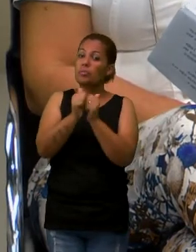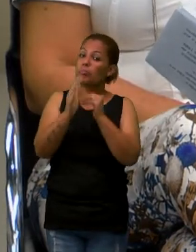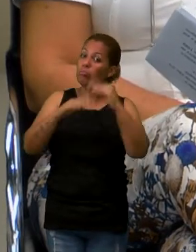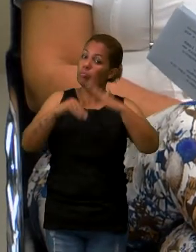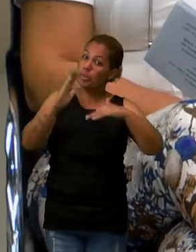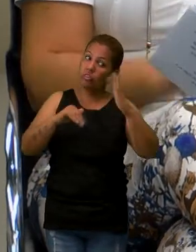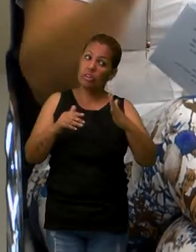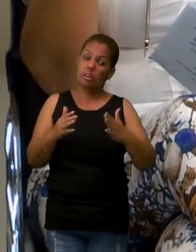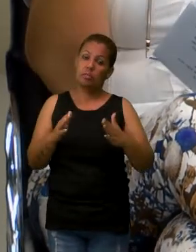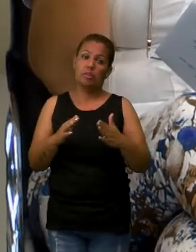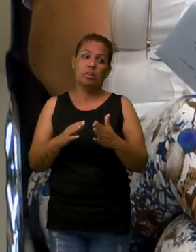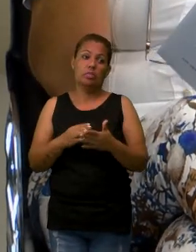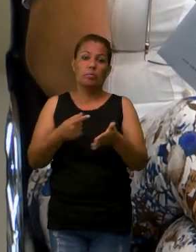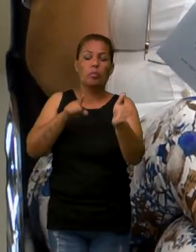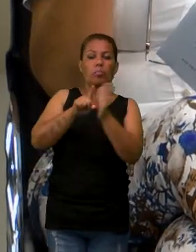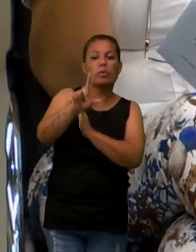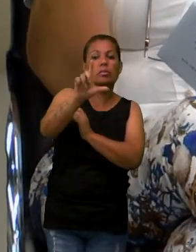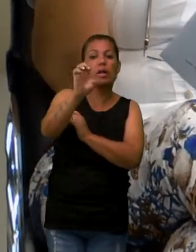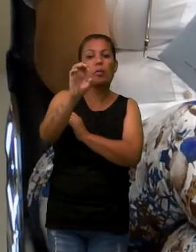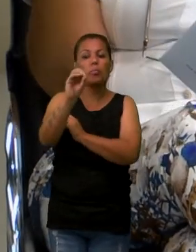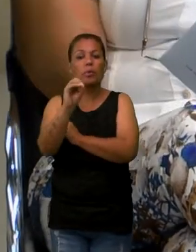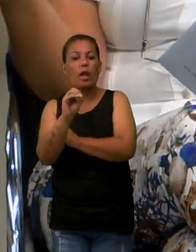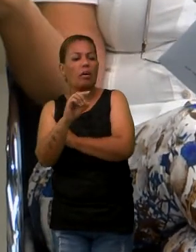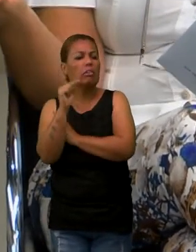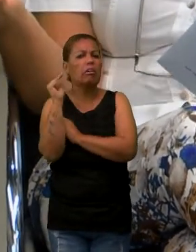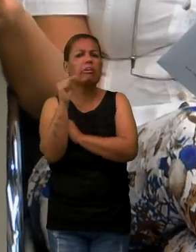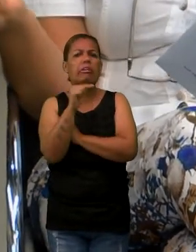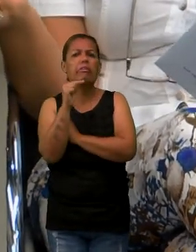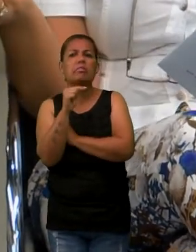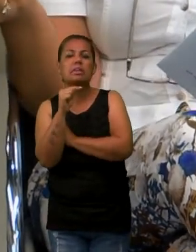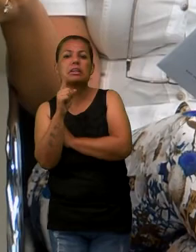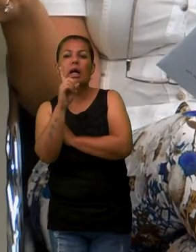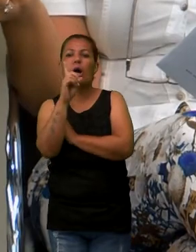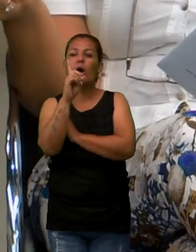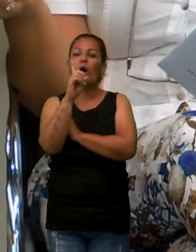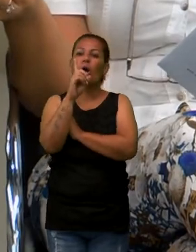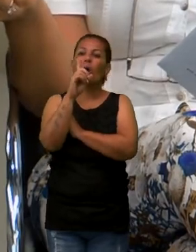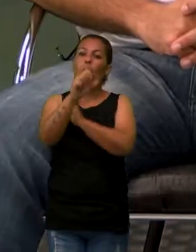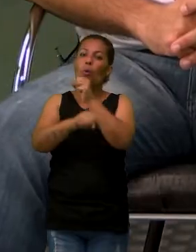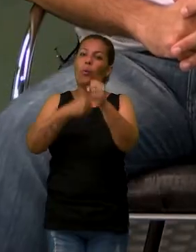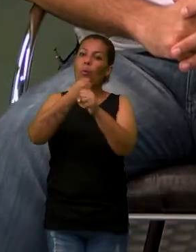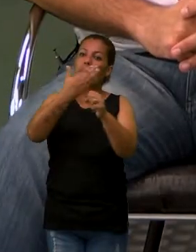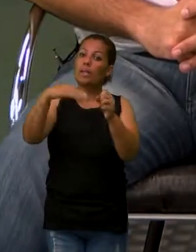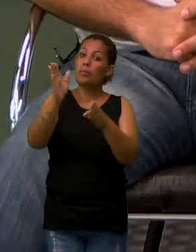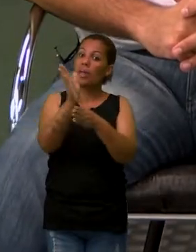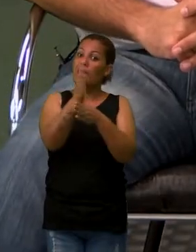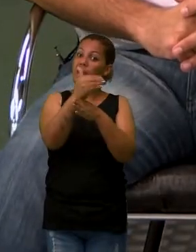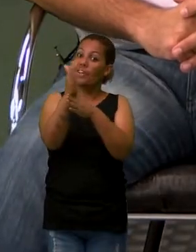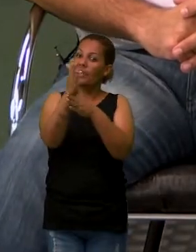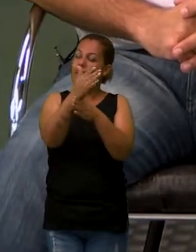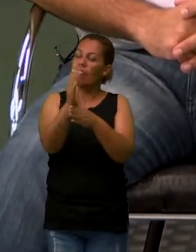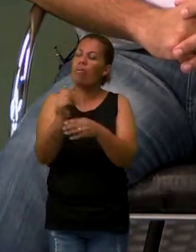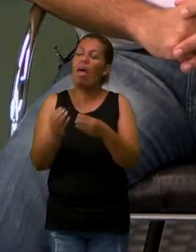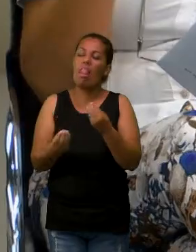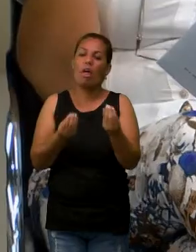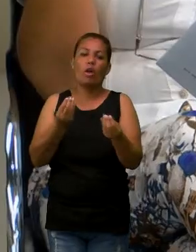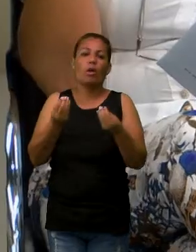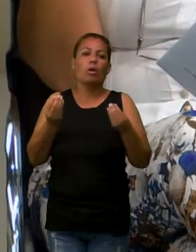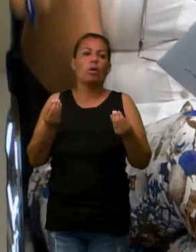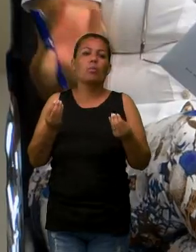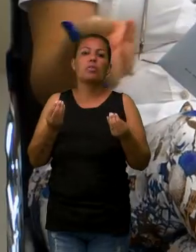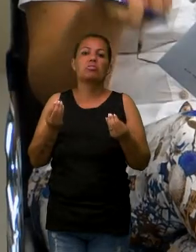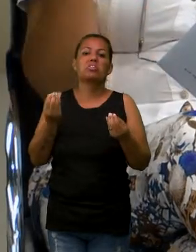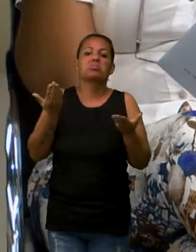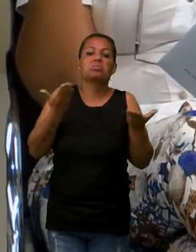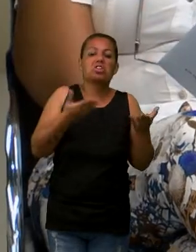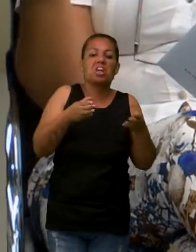vão falar perguntar por leão leo e você você falou que está há um ano e meio na vela onde meio adaptada e como foi chegar